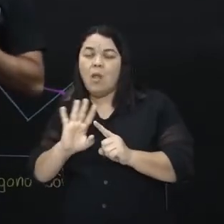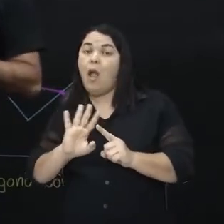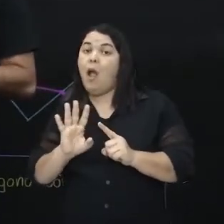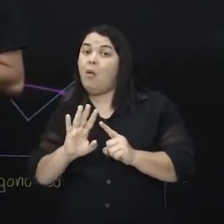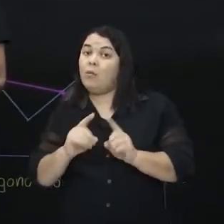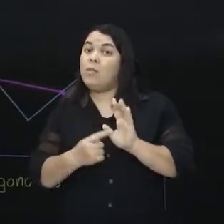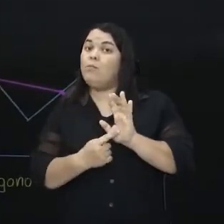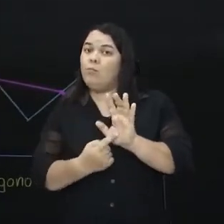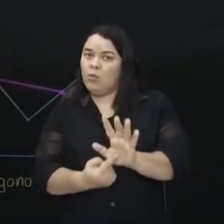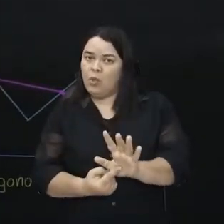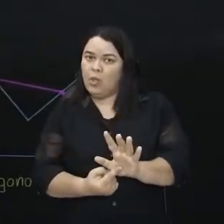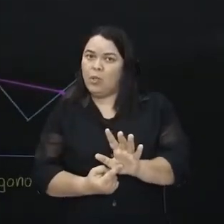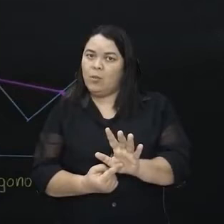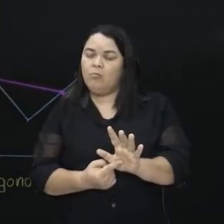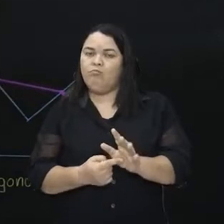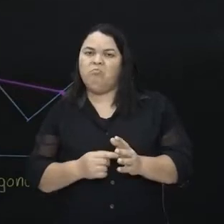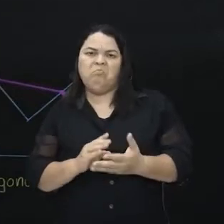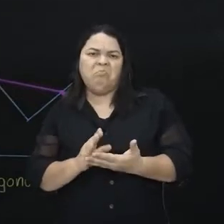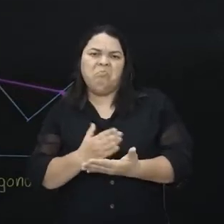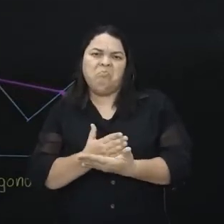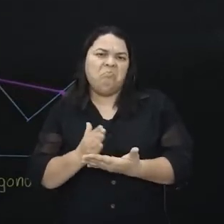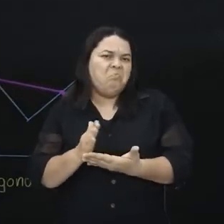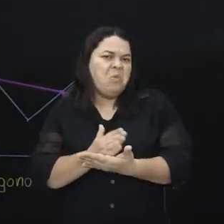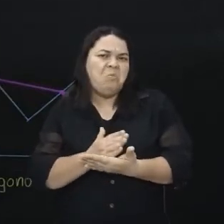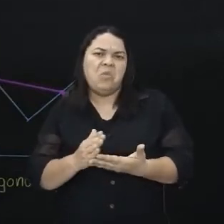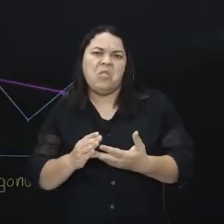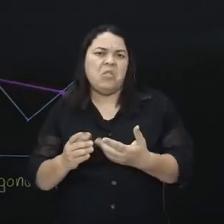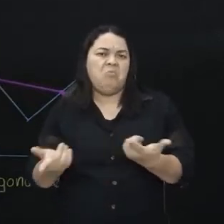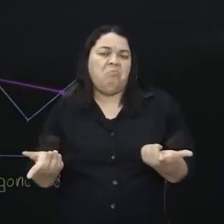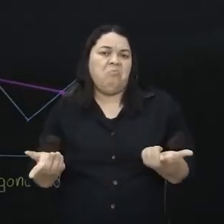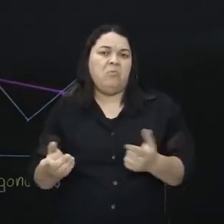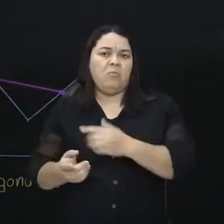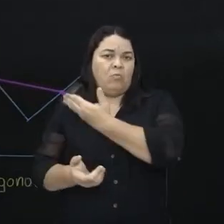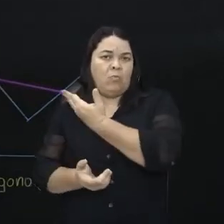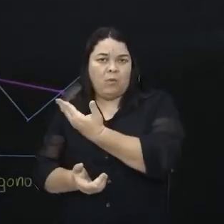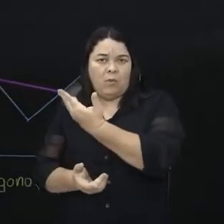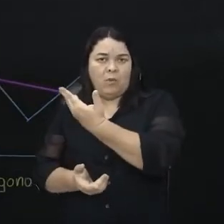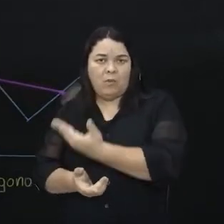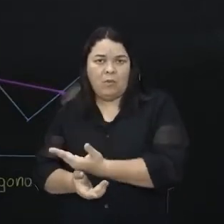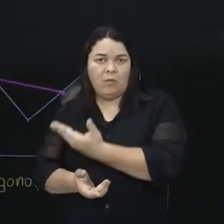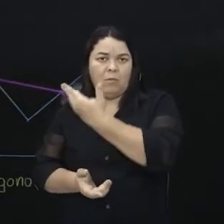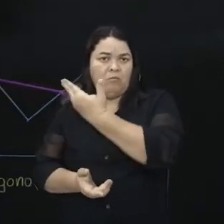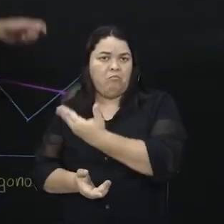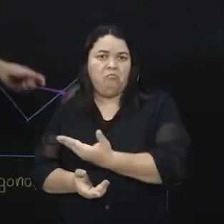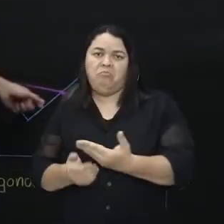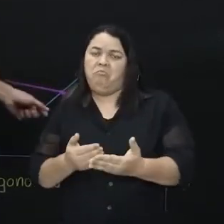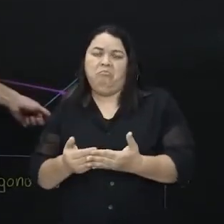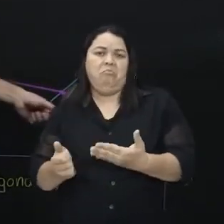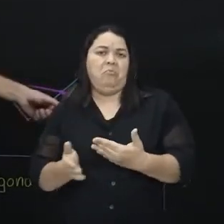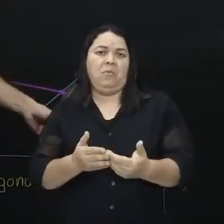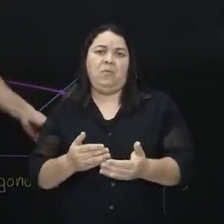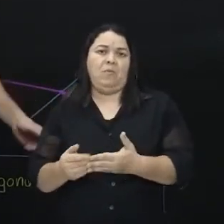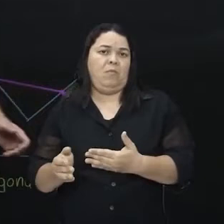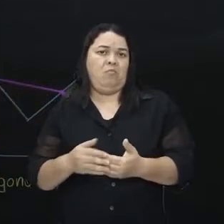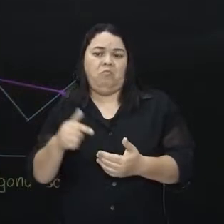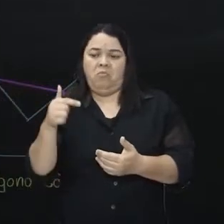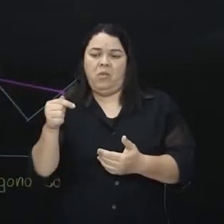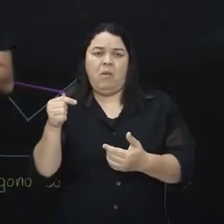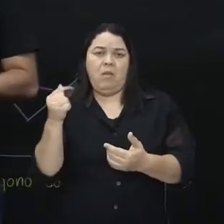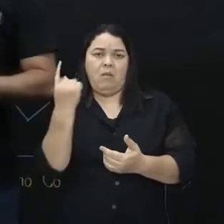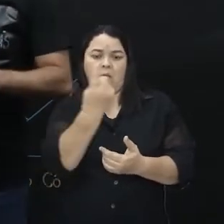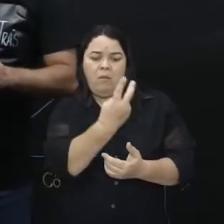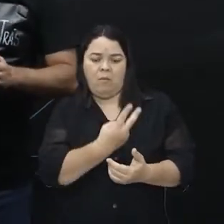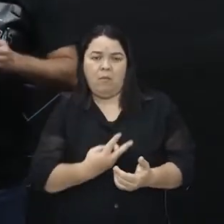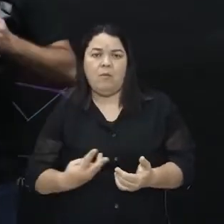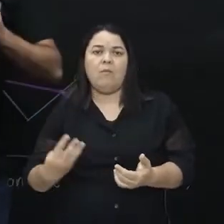te mostrando que, independente desse polígono, você considerar o polígono convexo ou considerá-lo côncavo,